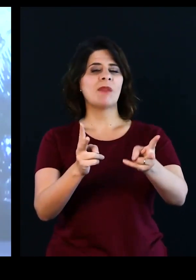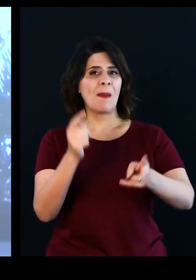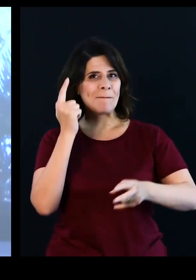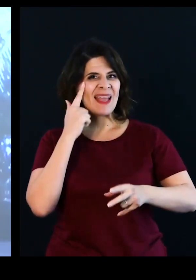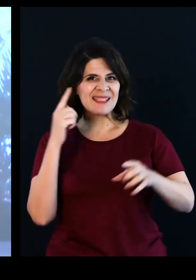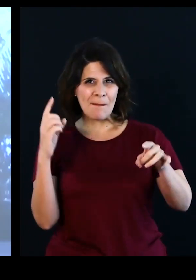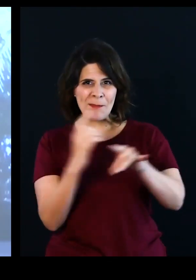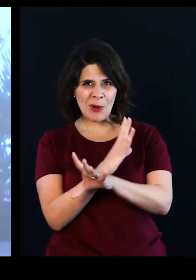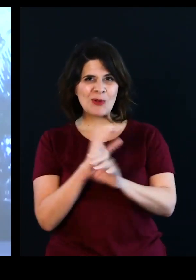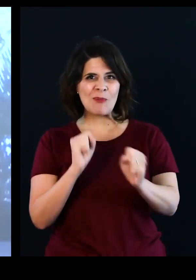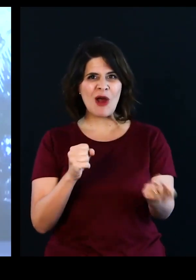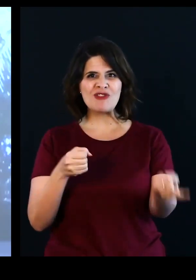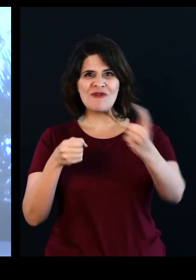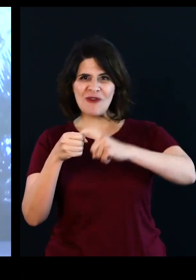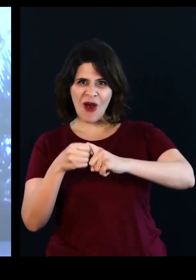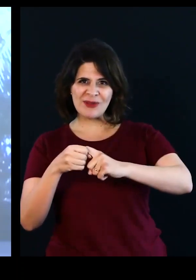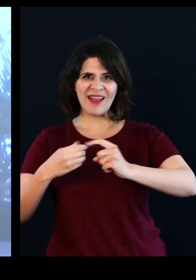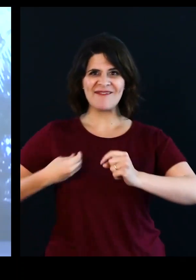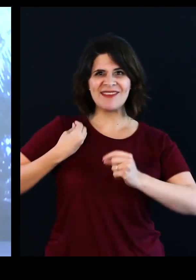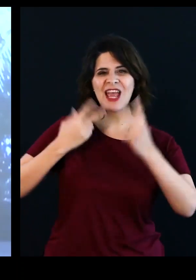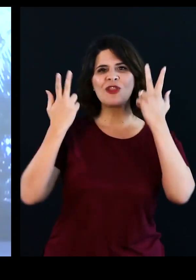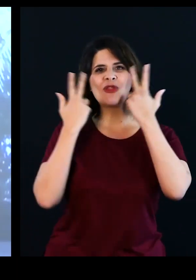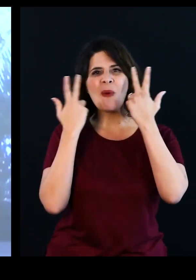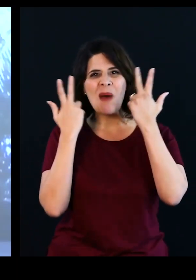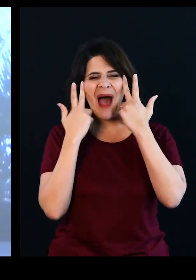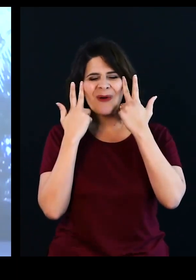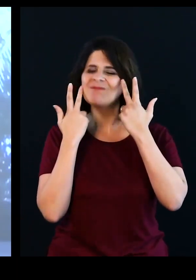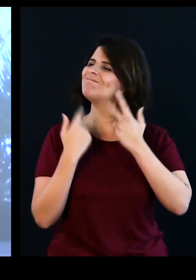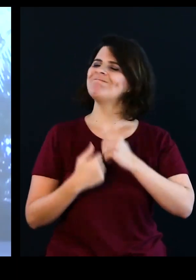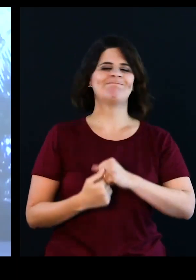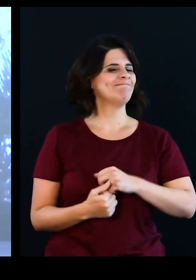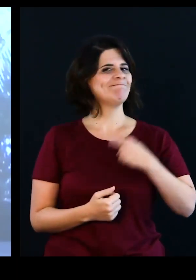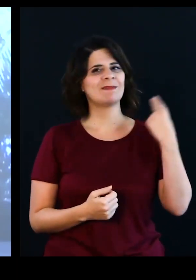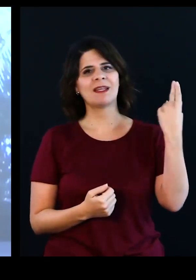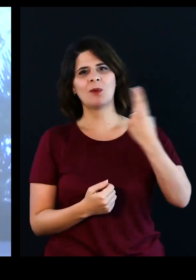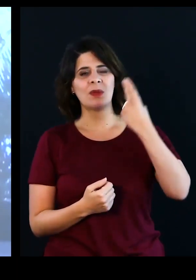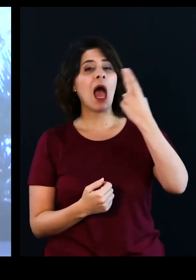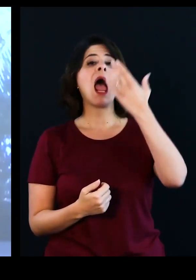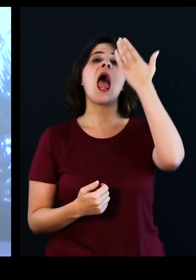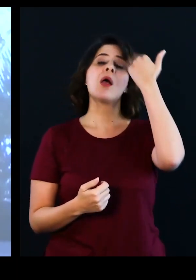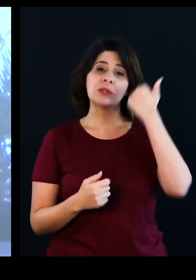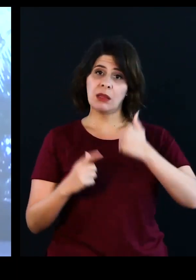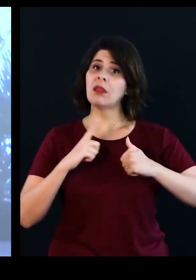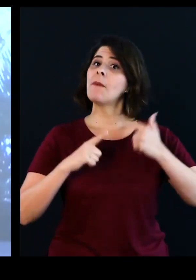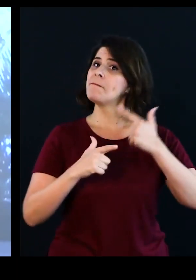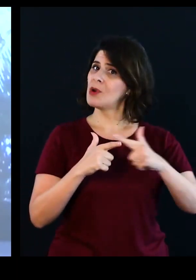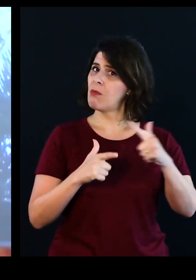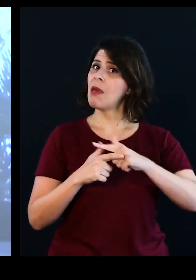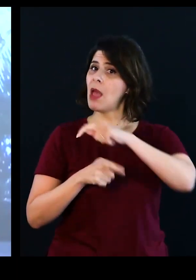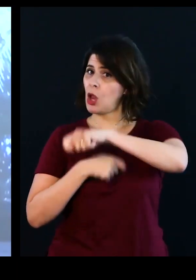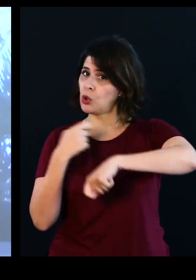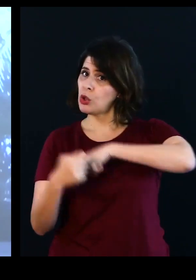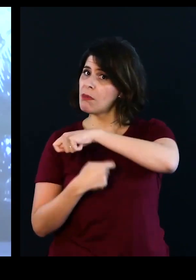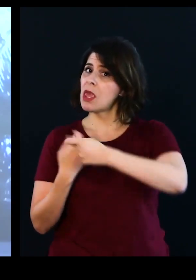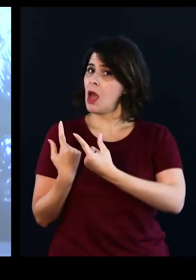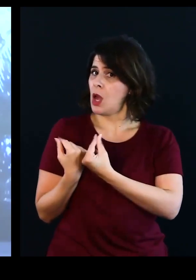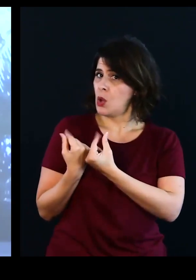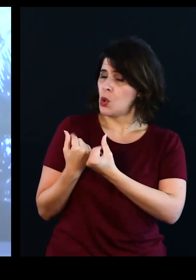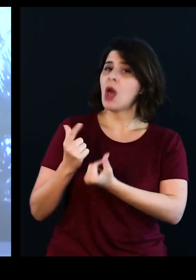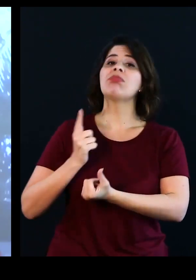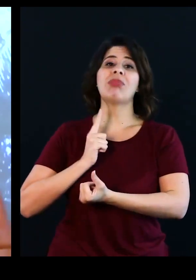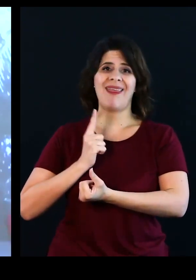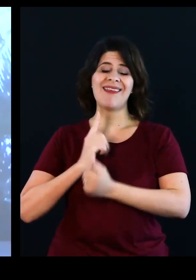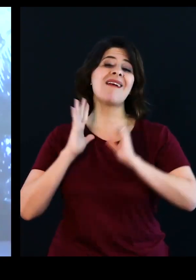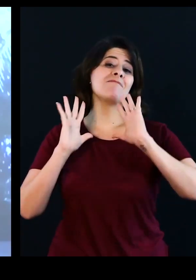prontas para serem retomadas à vida. Sei que há um impacto econômico importante, mas eu acho que cada um de nós tem o dever, como pais e mães